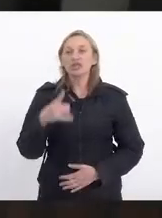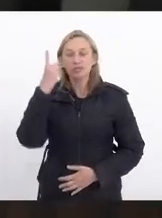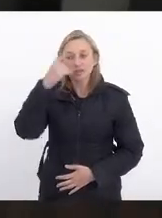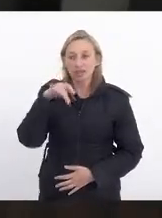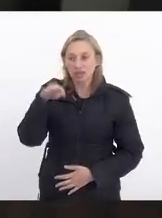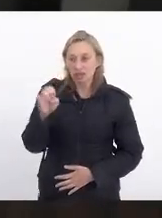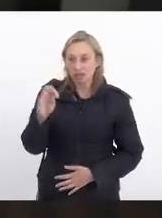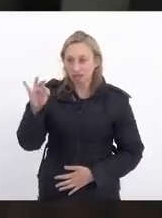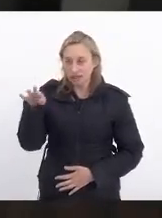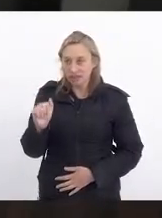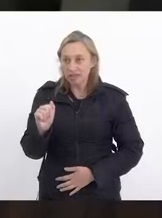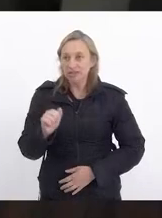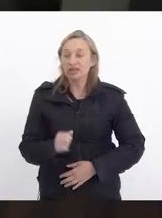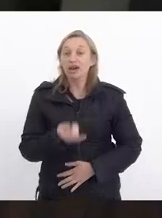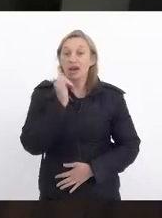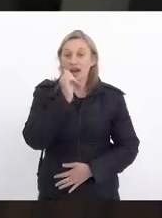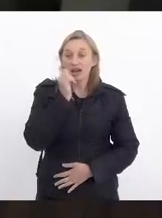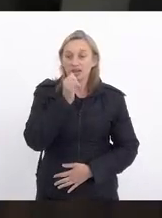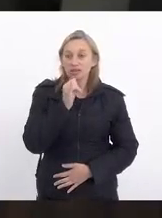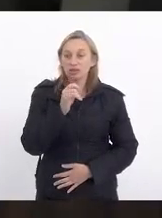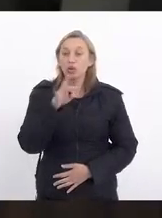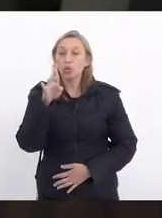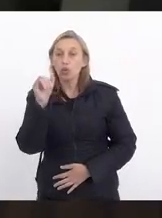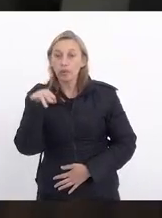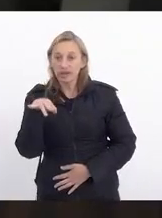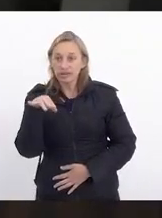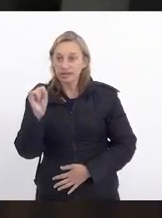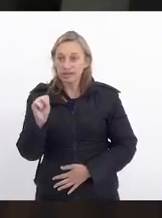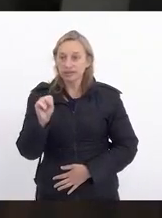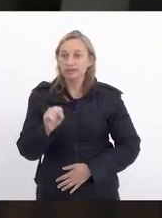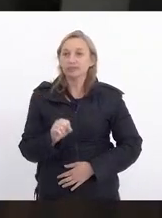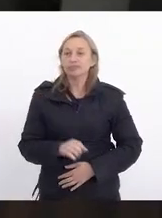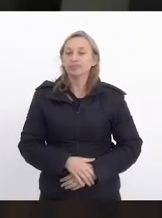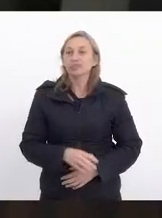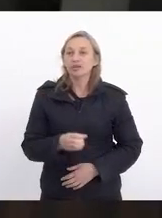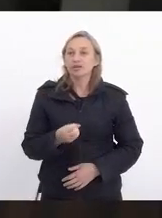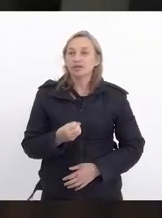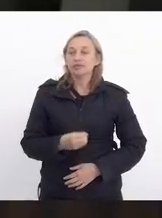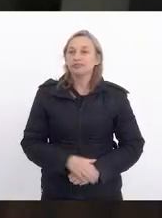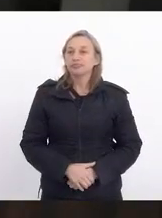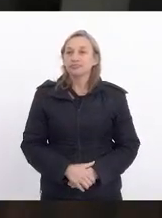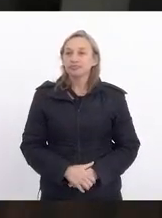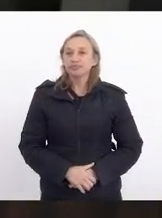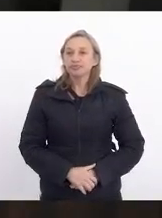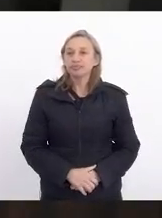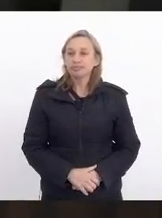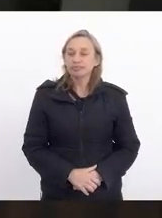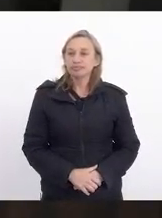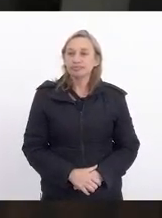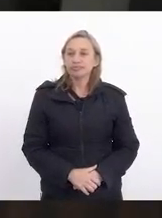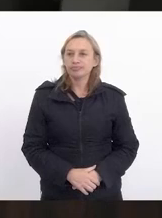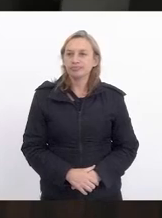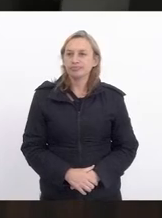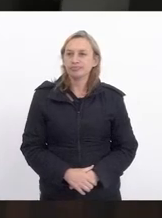presidência designar relator Rubens o irmão tempo está no ar